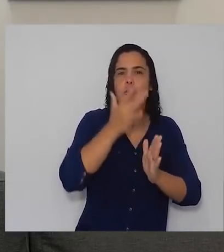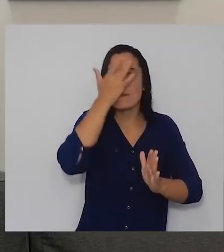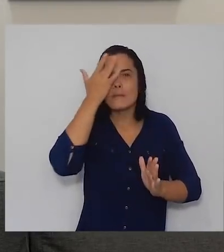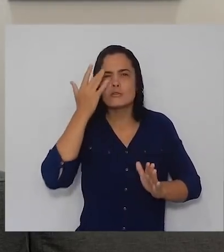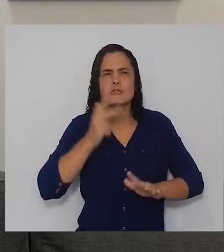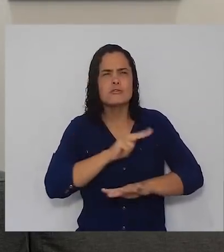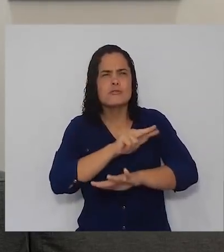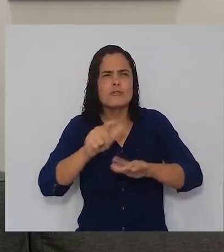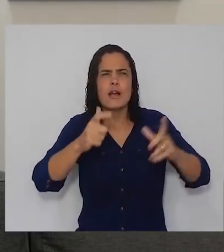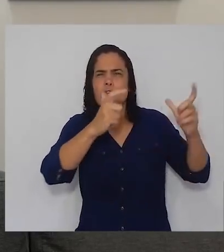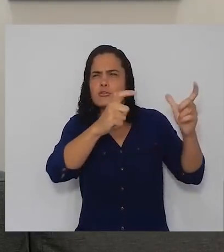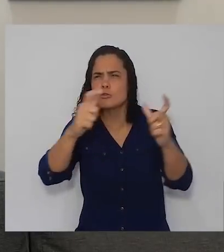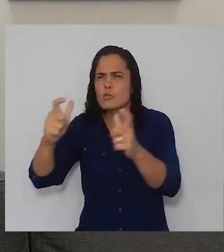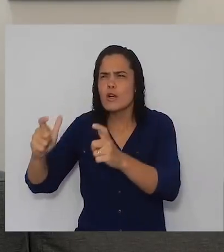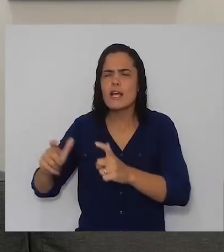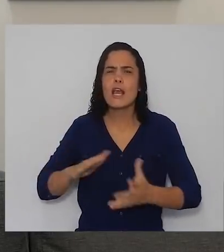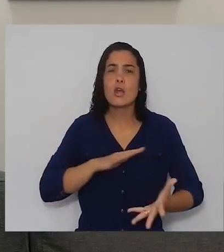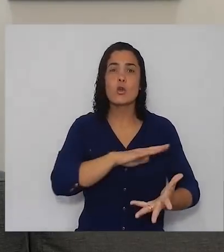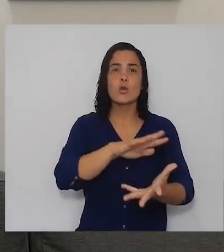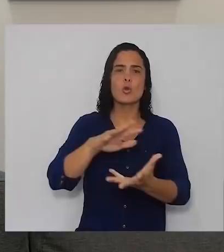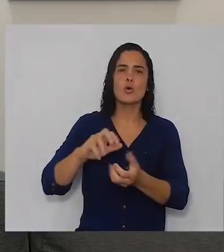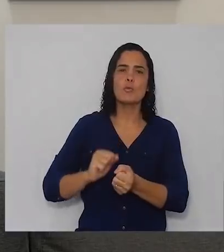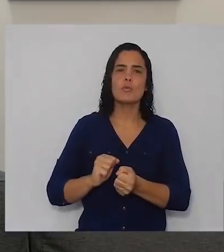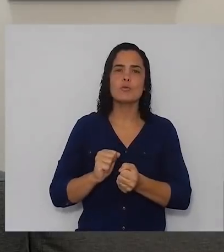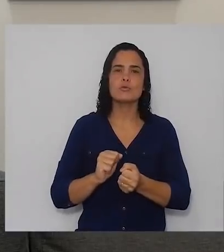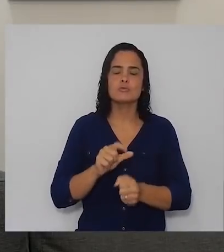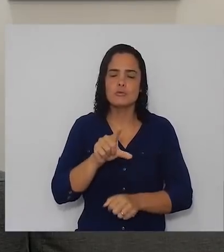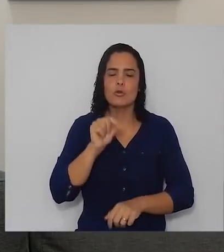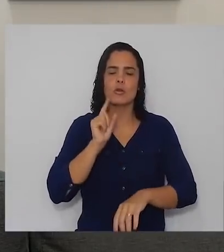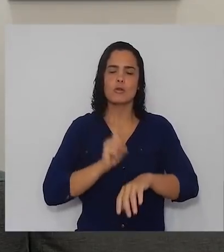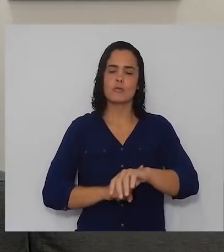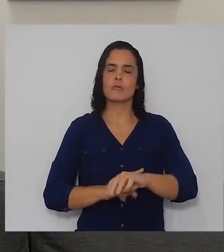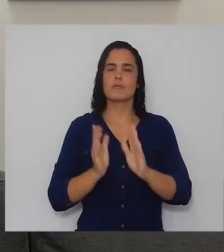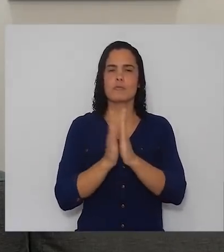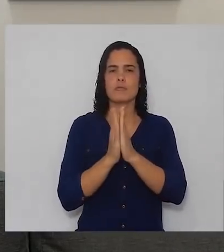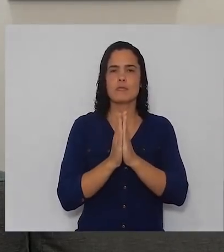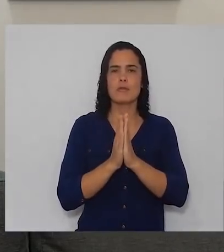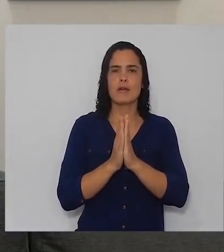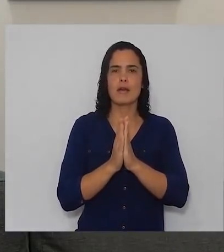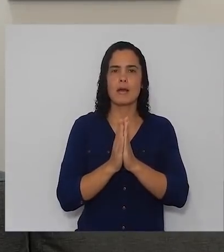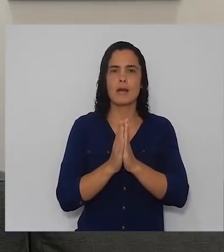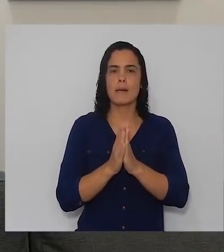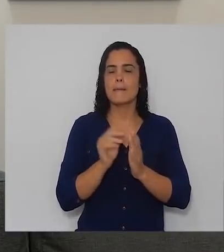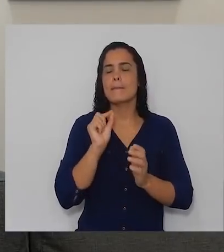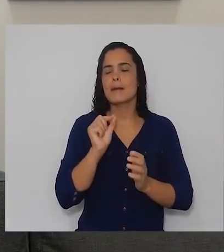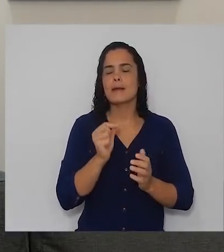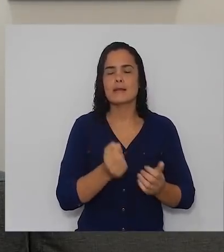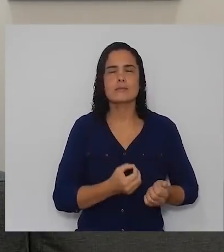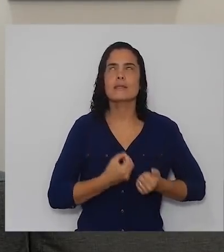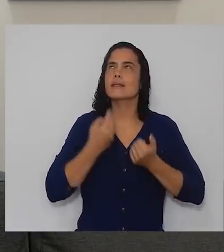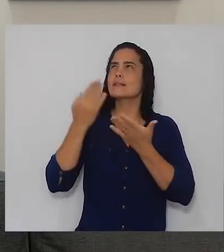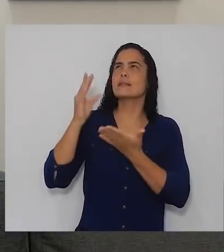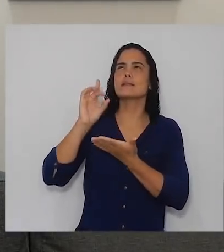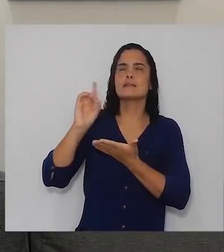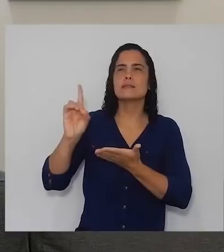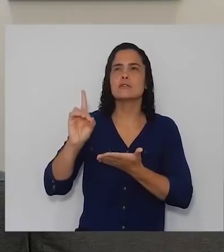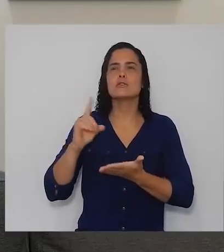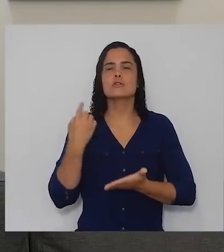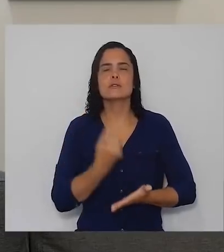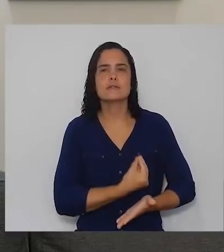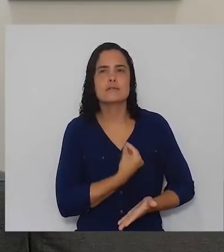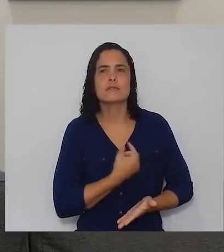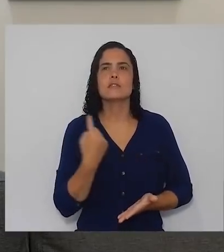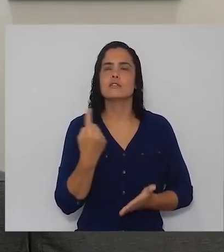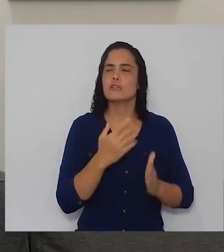reunida, separando um tempo para orar ao Senhor e colocar diante de Deus nossas vidas, as vidas dos nossos familiares,